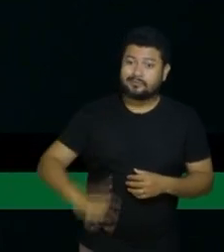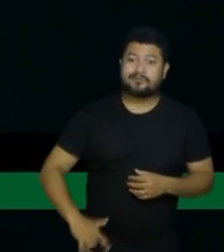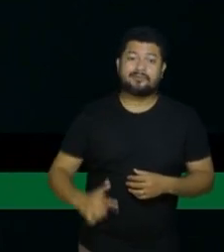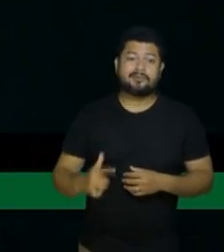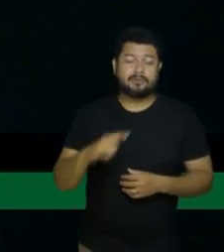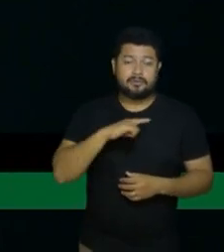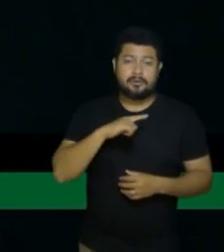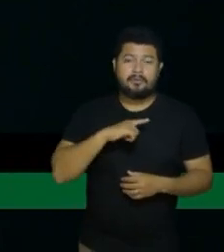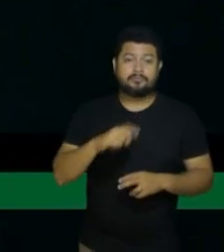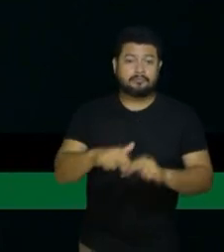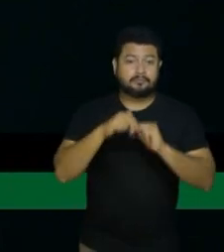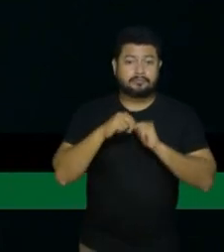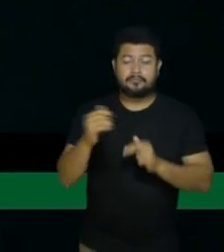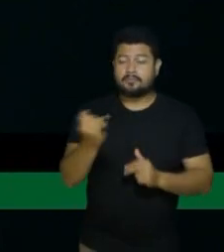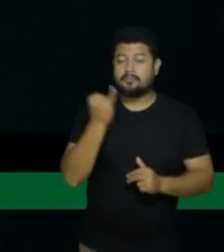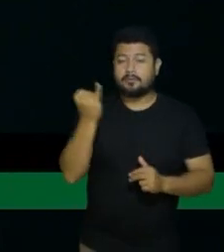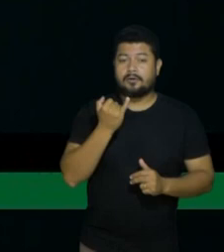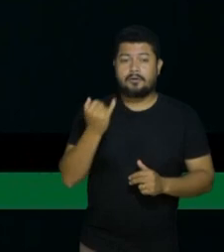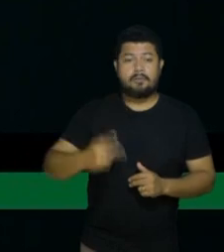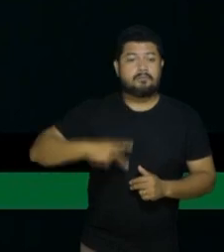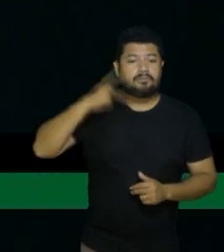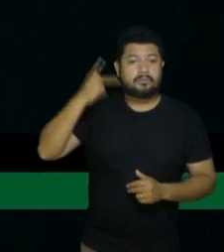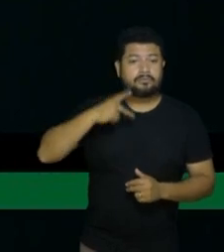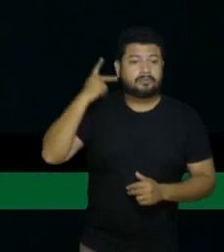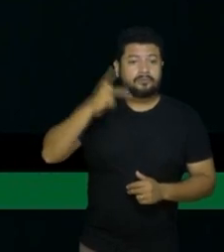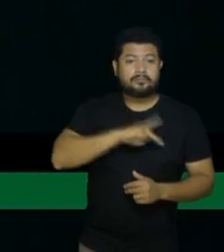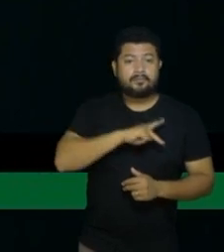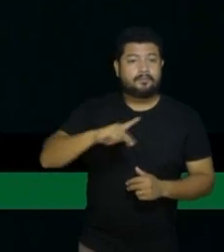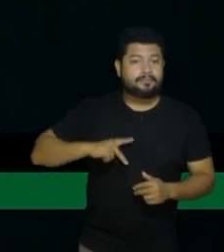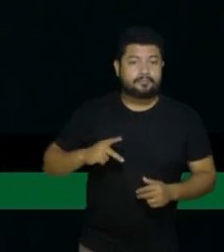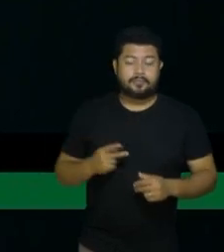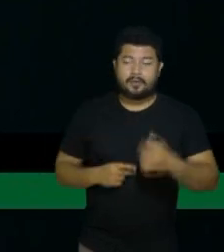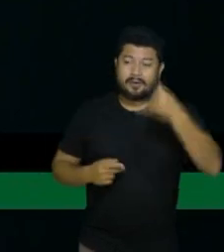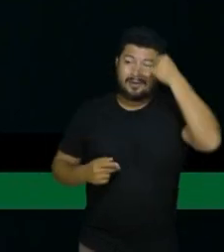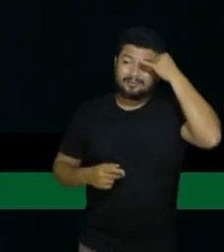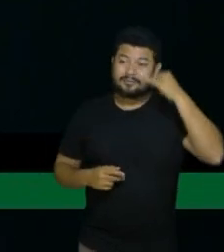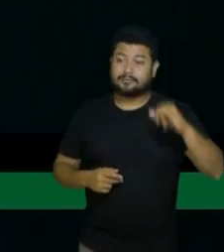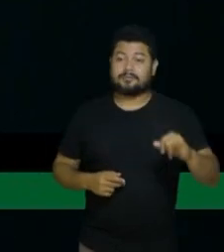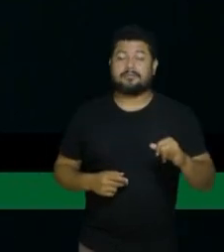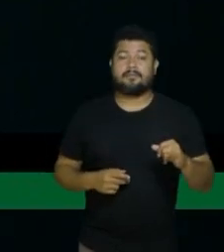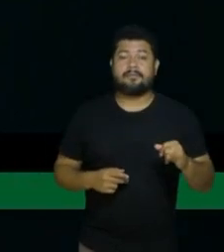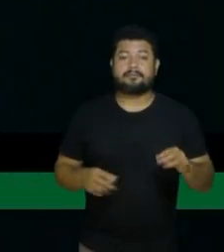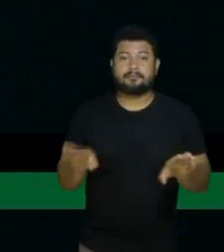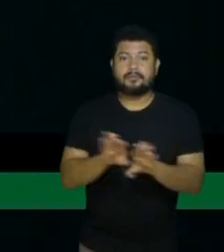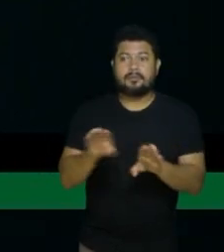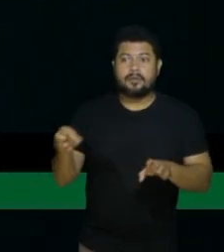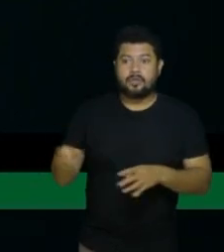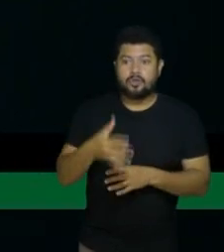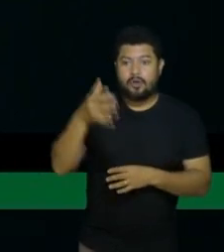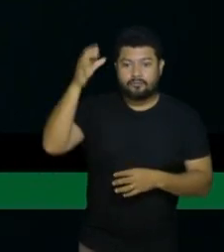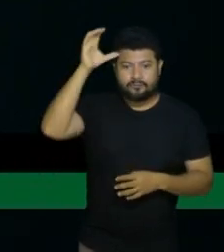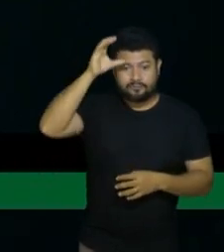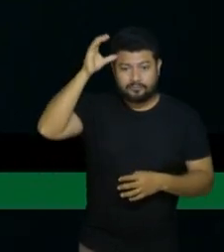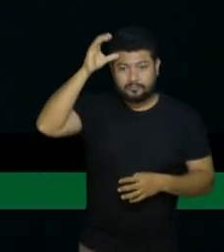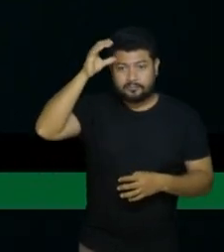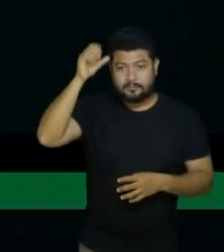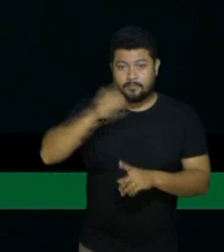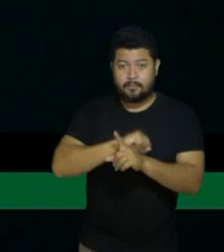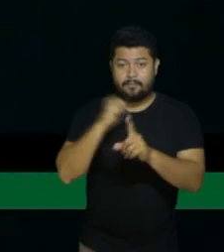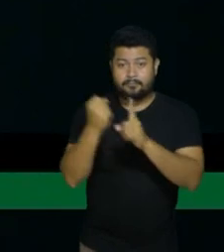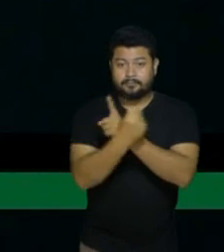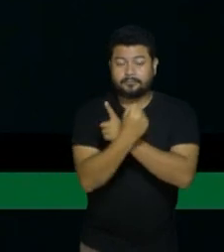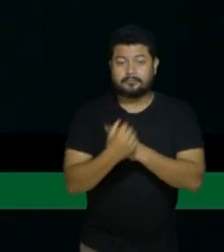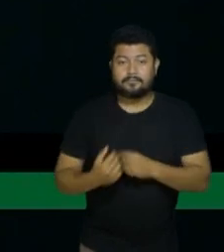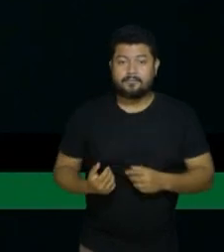termos políticas públicas de prevenção eficiente e de uma nova consciência social e o povo de